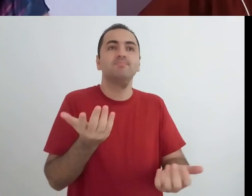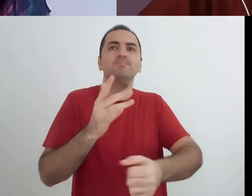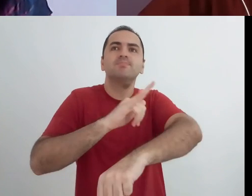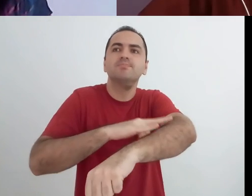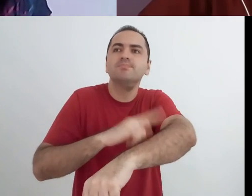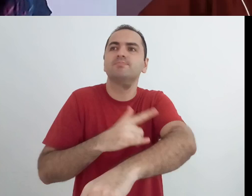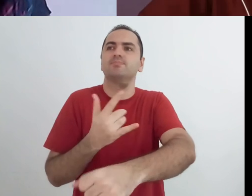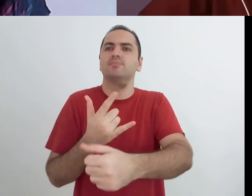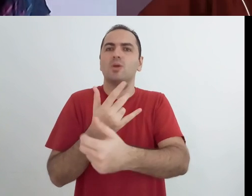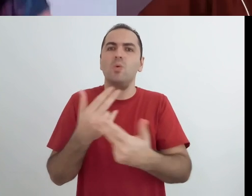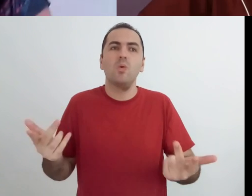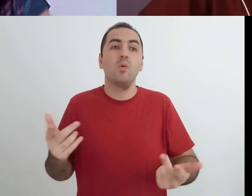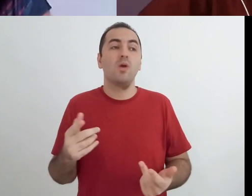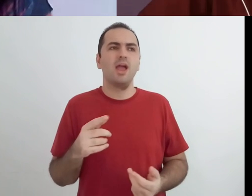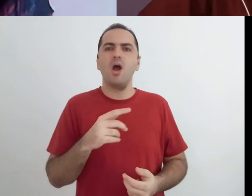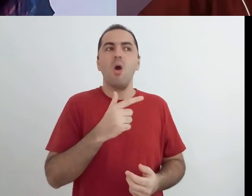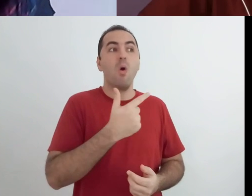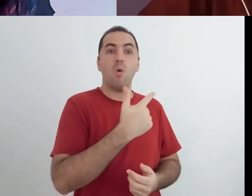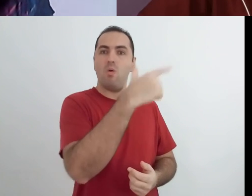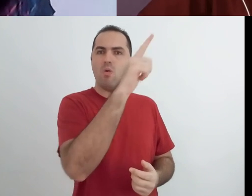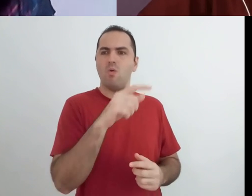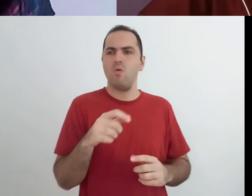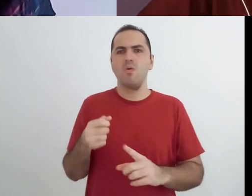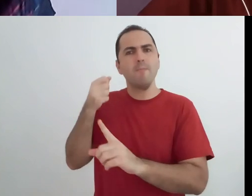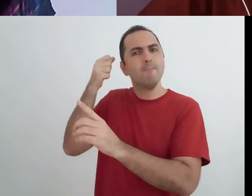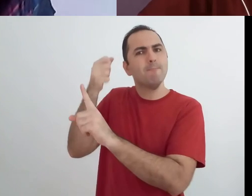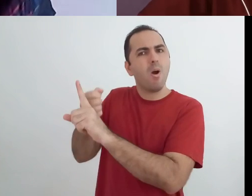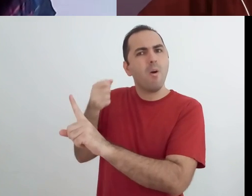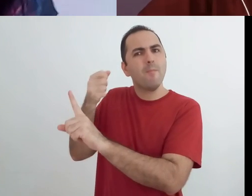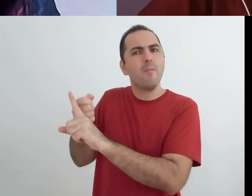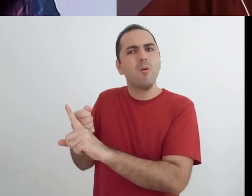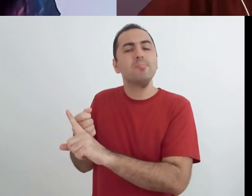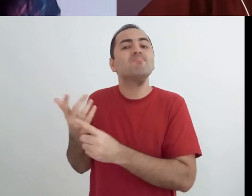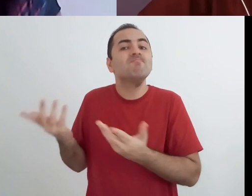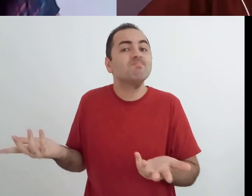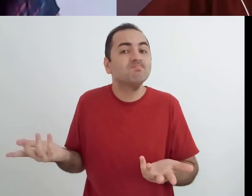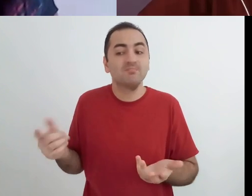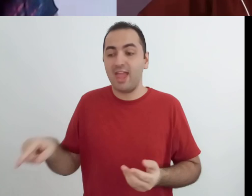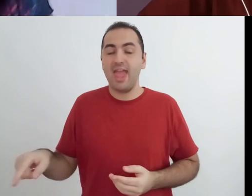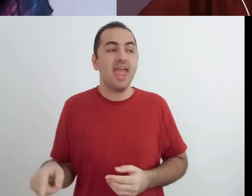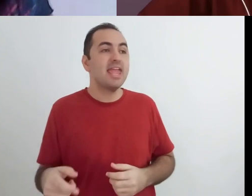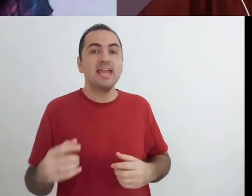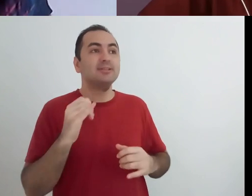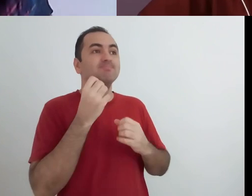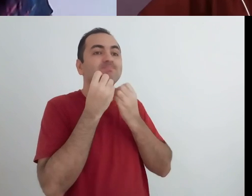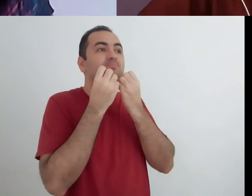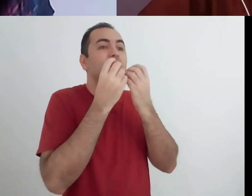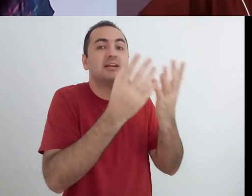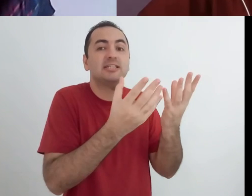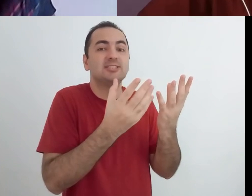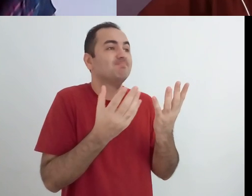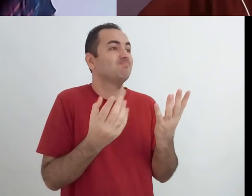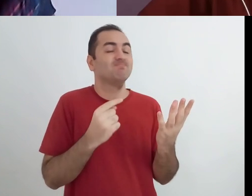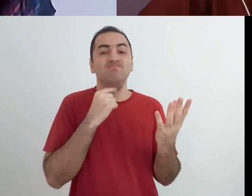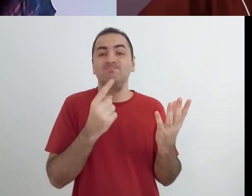banheiro, alguém te bateu e você quer falar para alguém, mas ninguém te entende. Aí